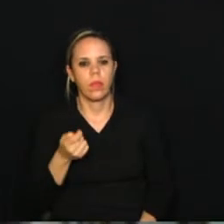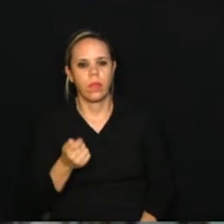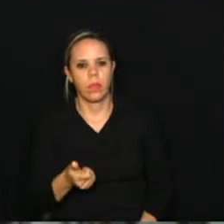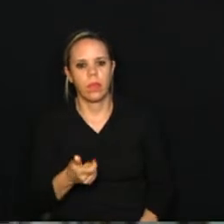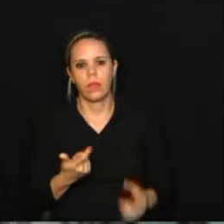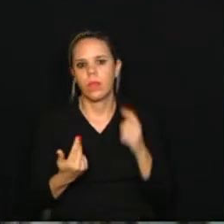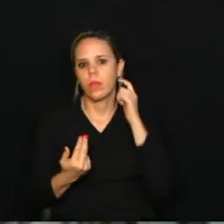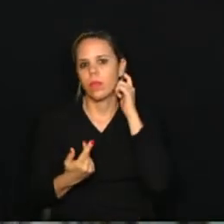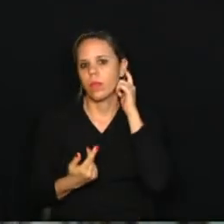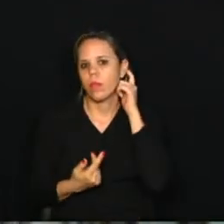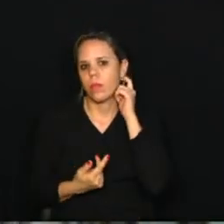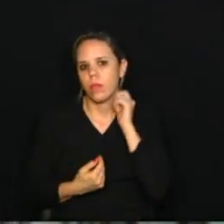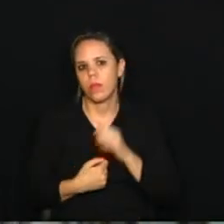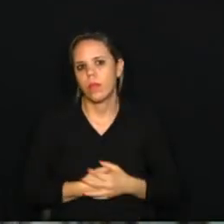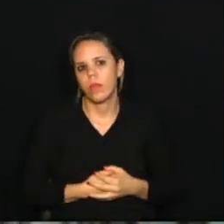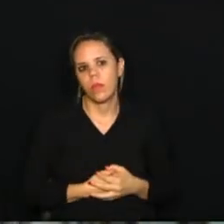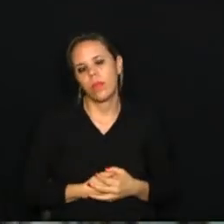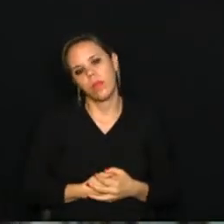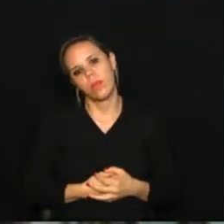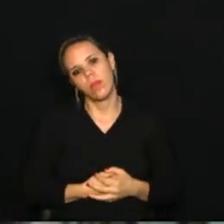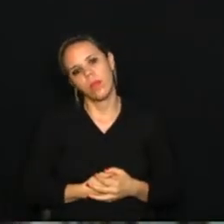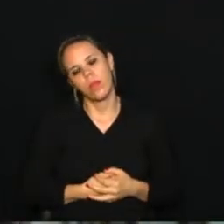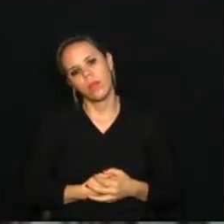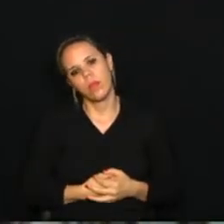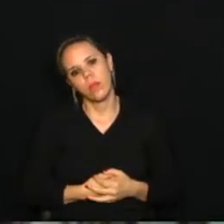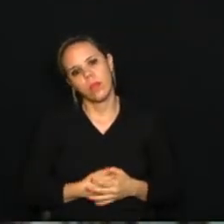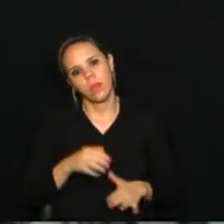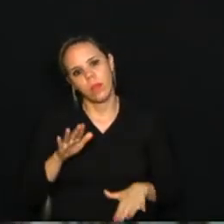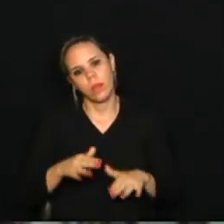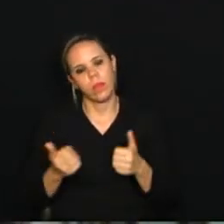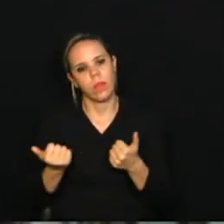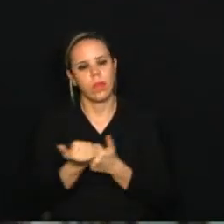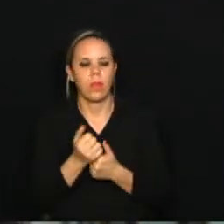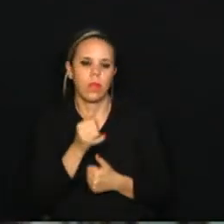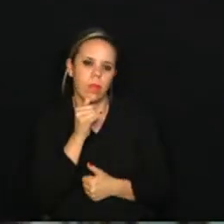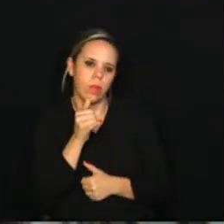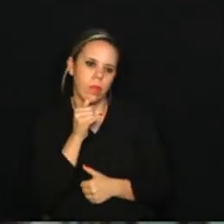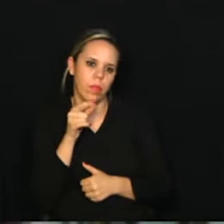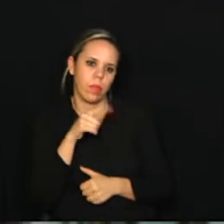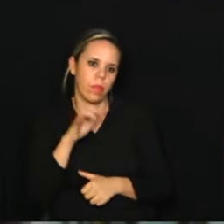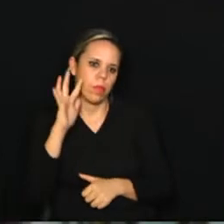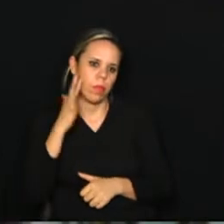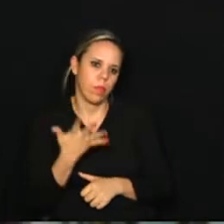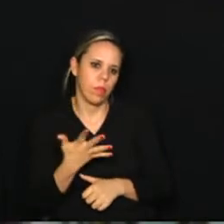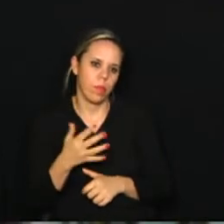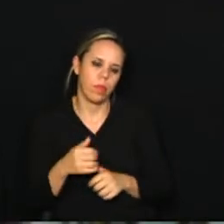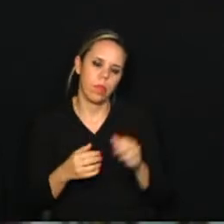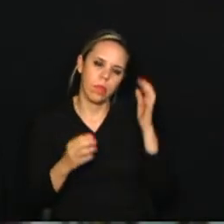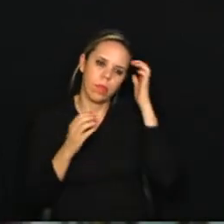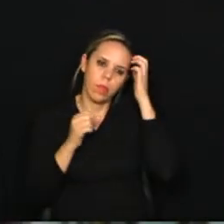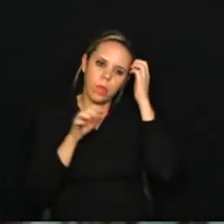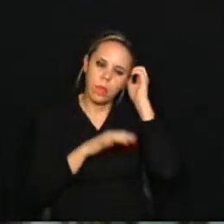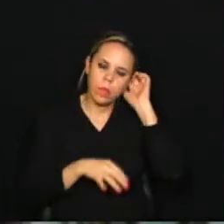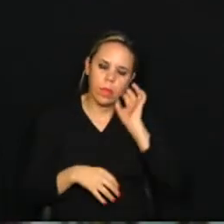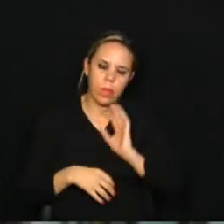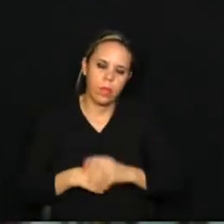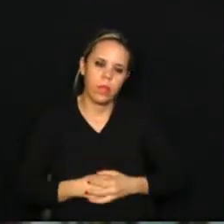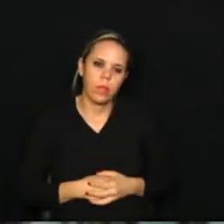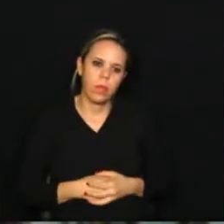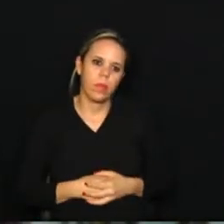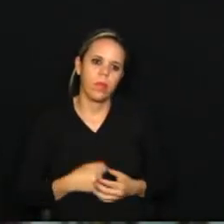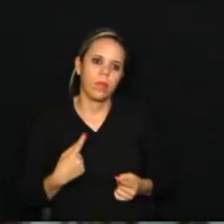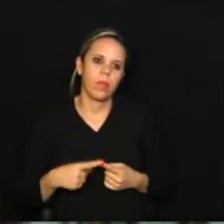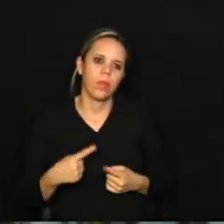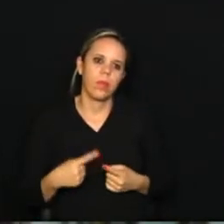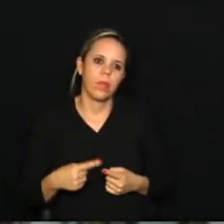como um apêndice dessa solução mais geral.